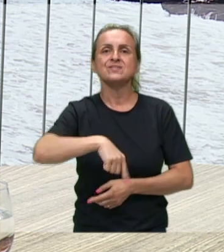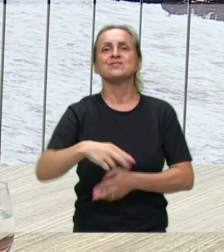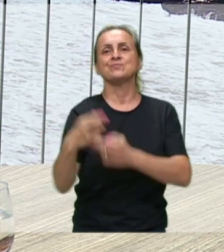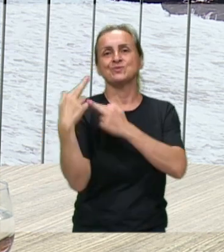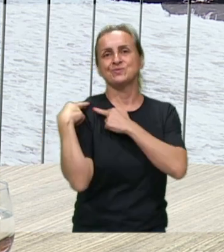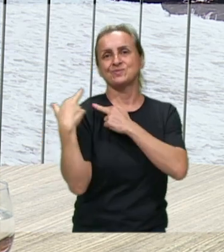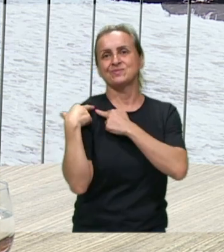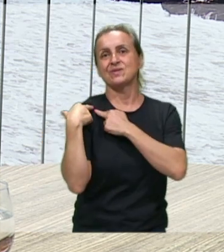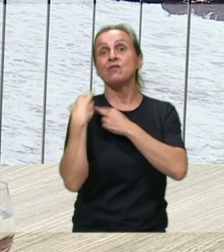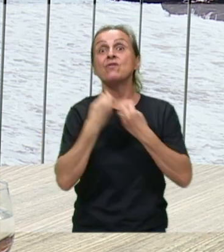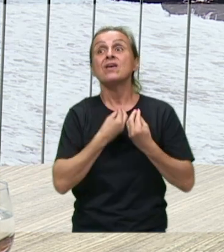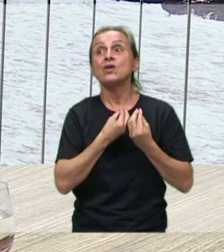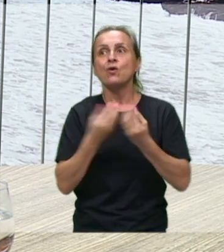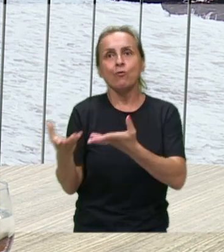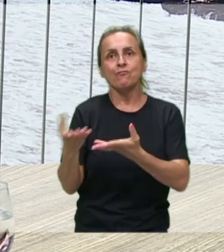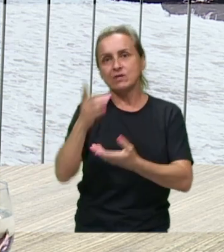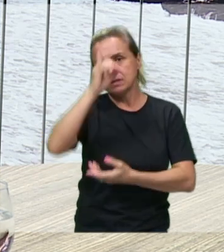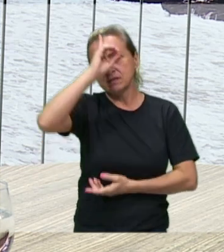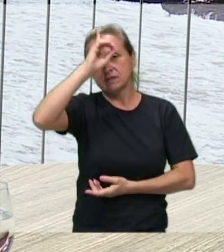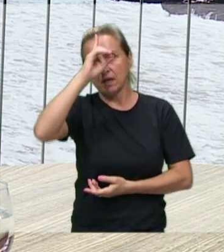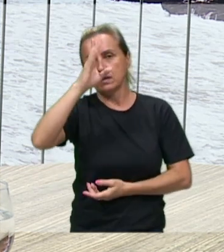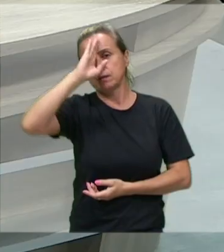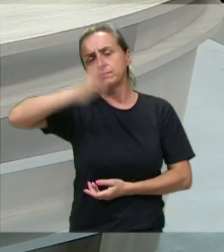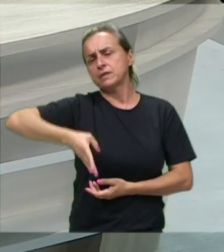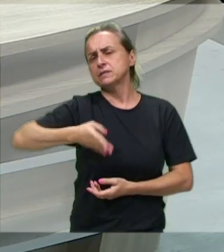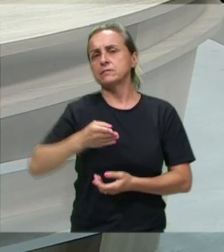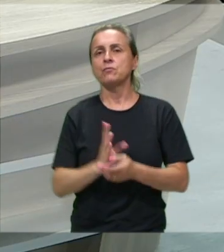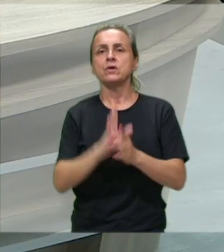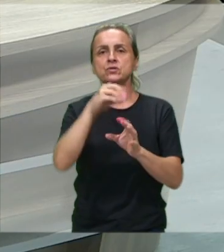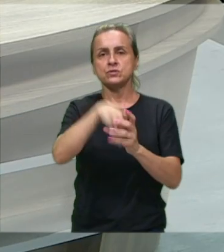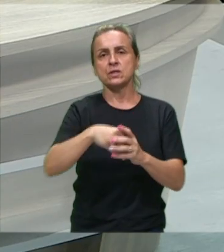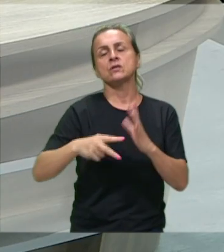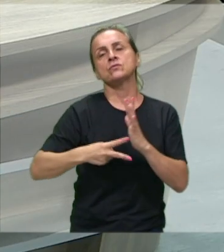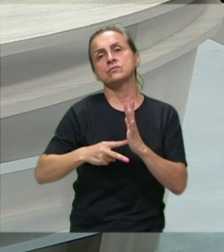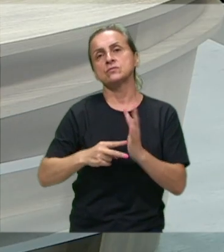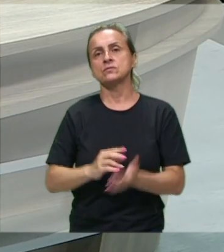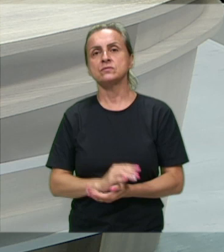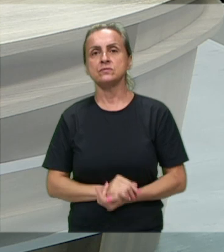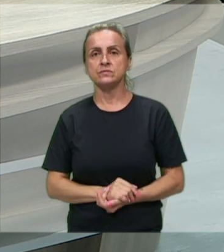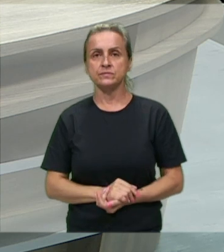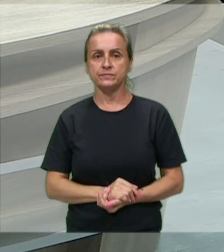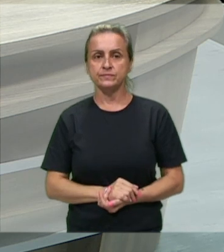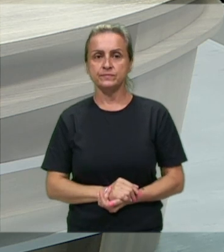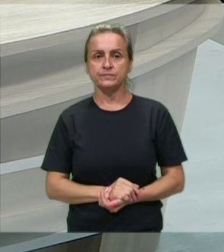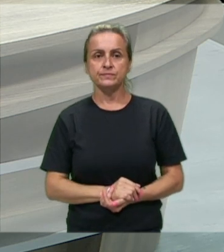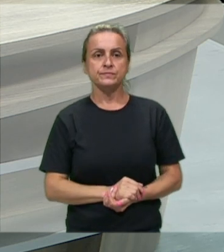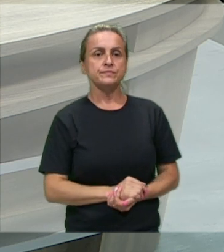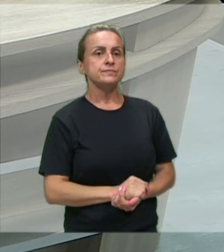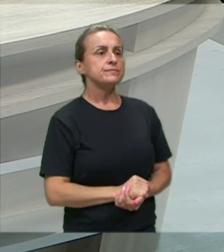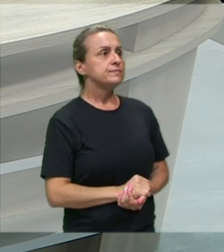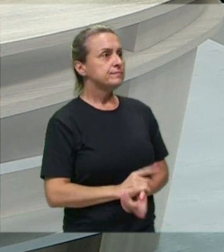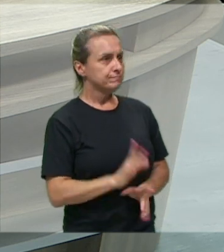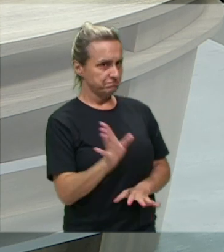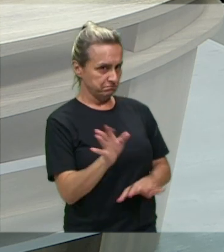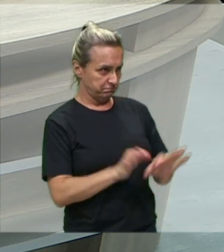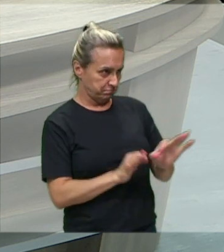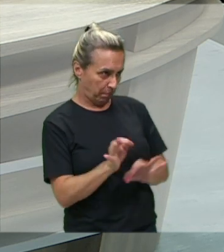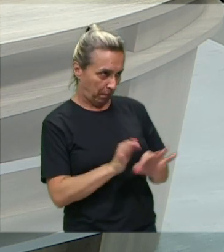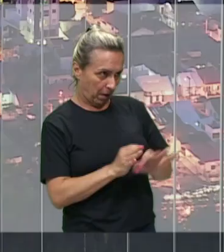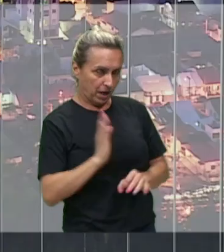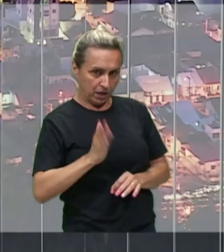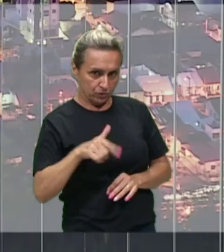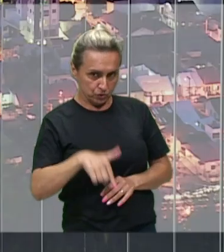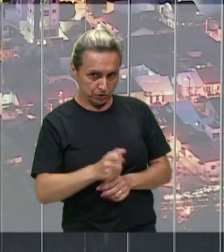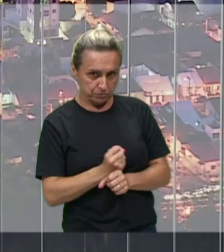setor, principalmente o armador e a indústria. E assim, planos já para esse ano, então, quer dizer,